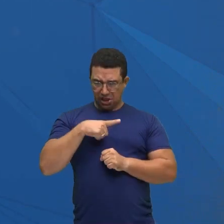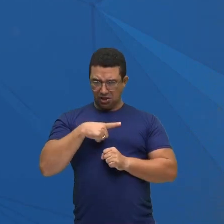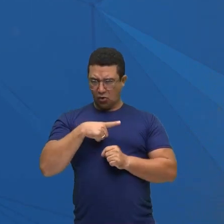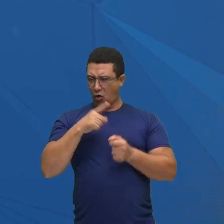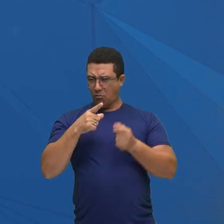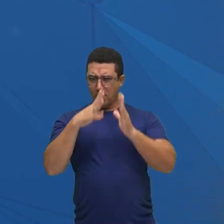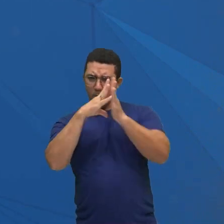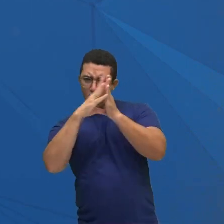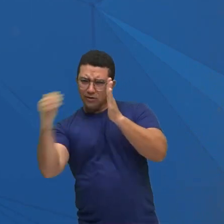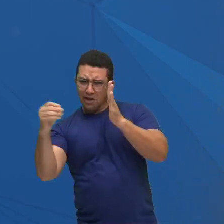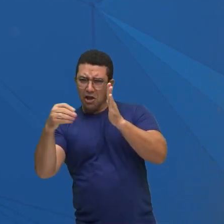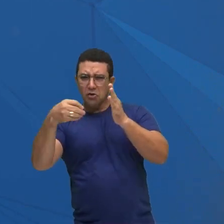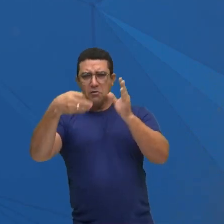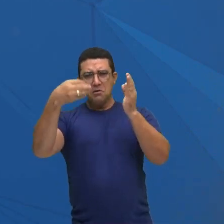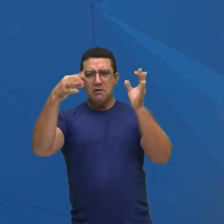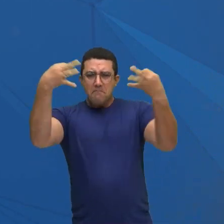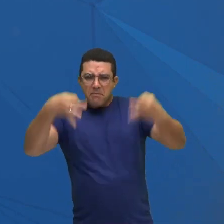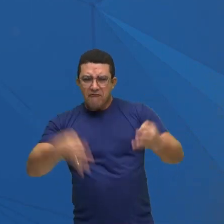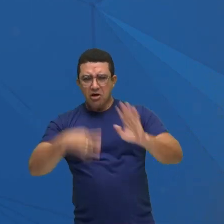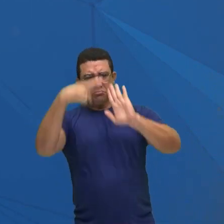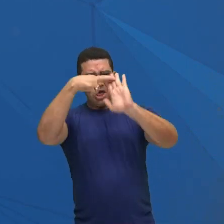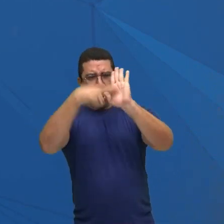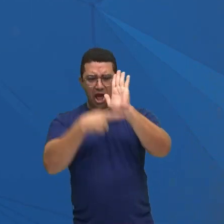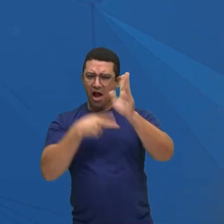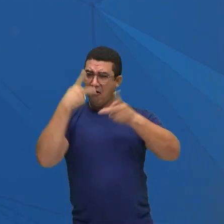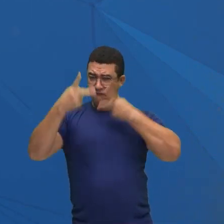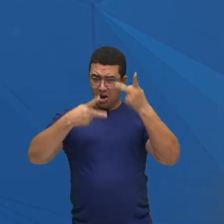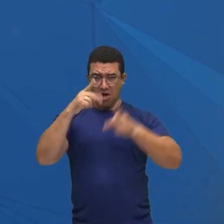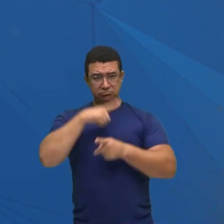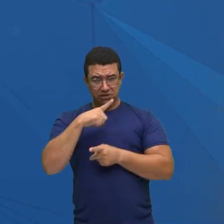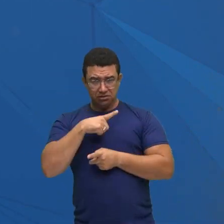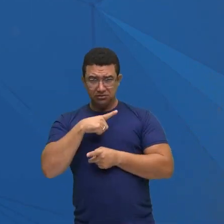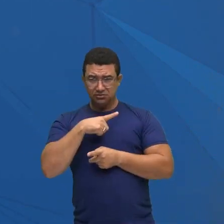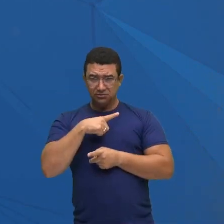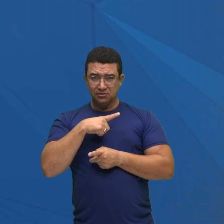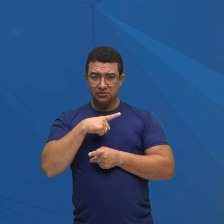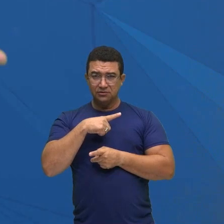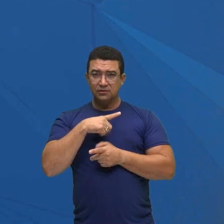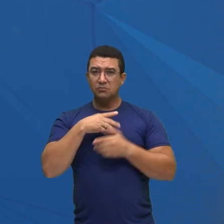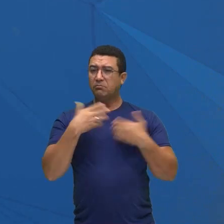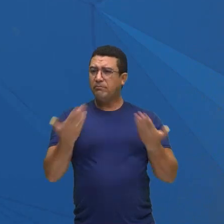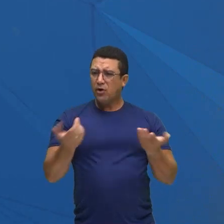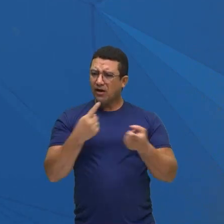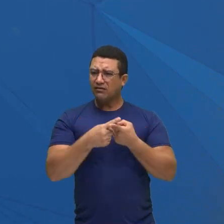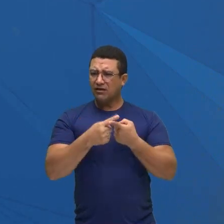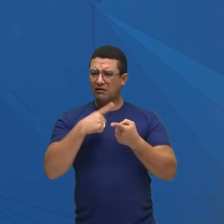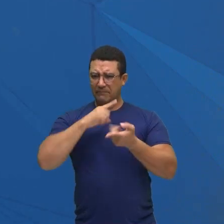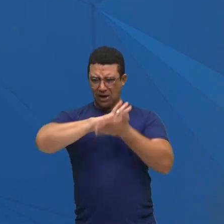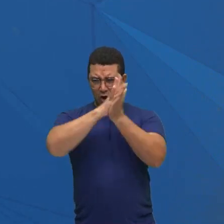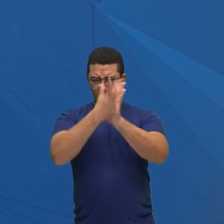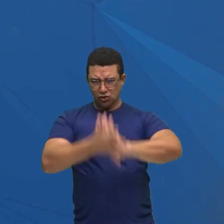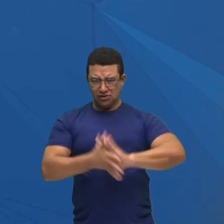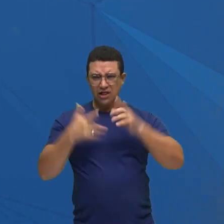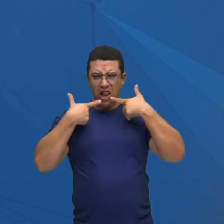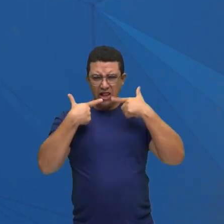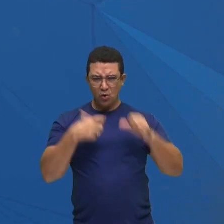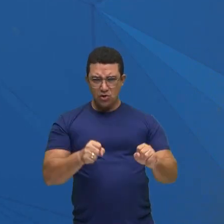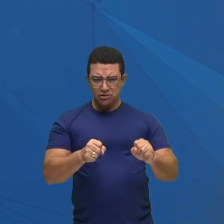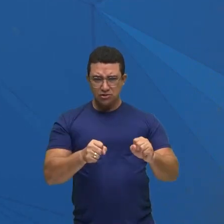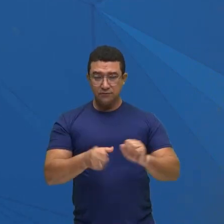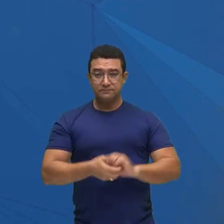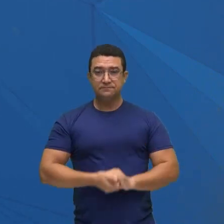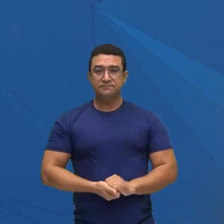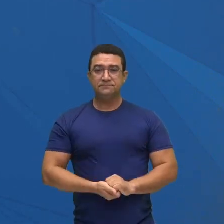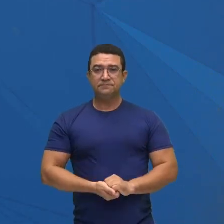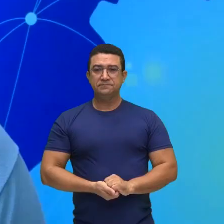se falar, né, que é mais apropriado, que tem um peso, um valor maior? Por que existe preconceito? Vamos dar uma olhadinha aí na fala do